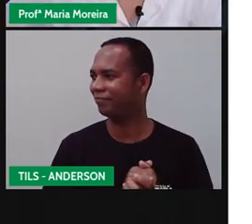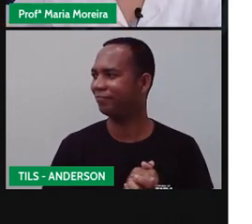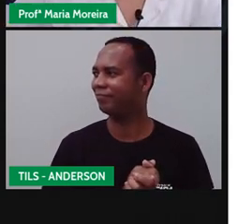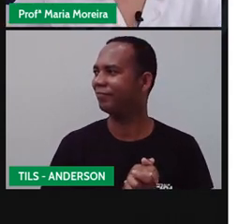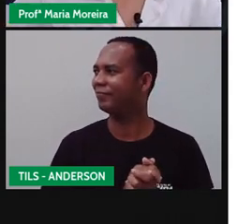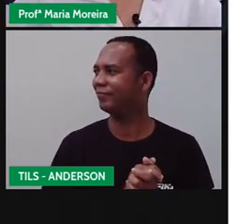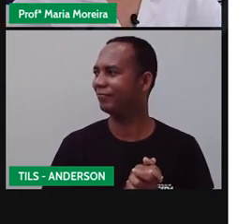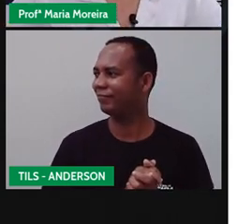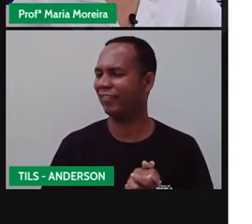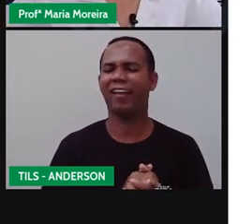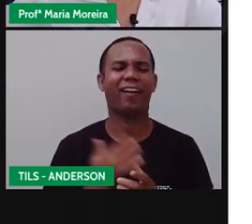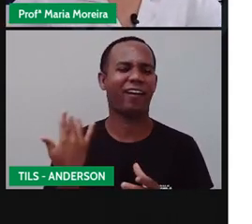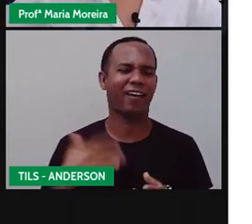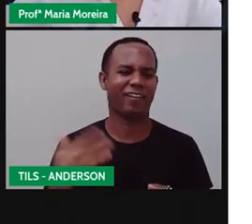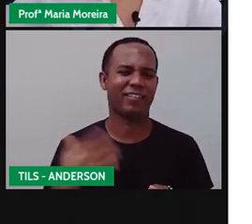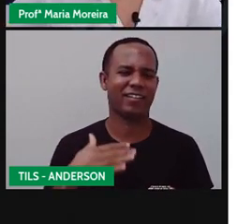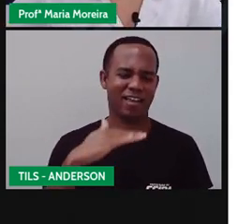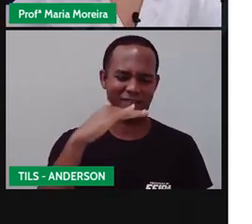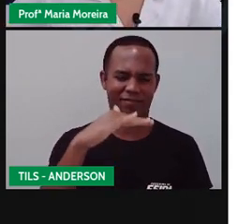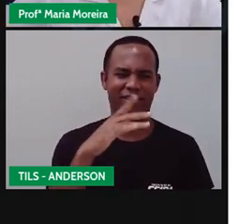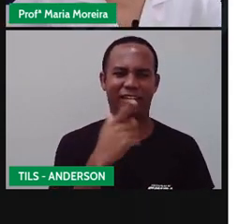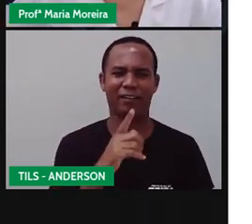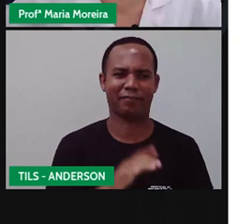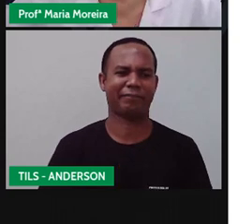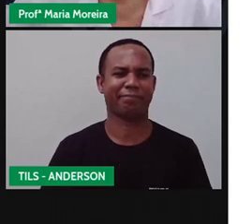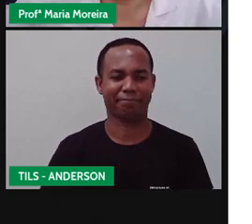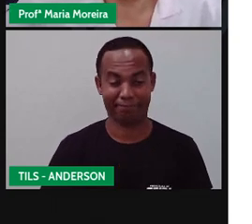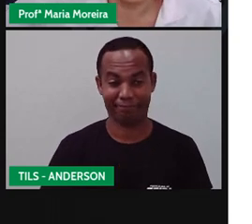Pois é, né? A garrafa é cara?